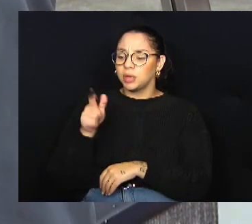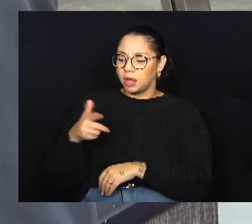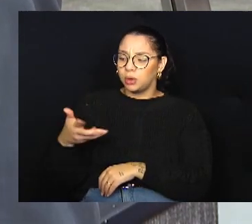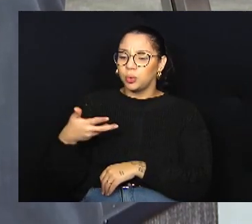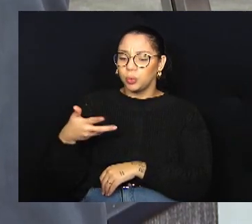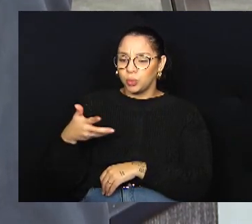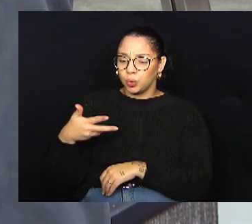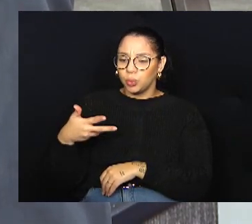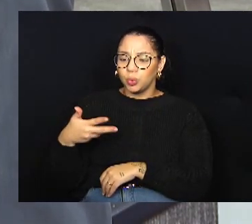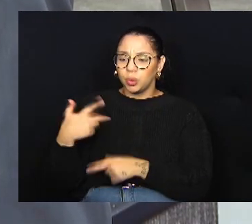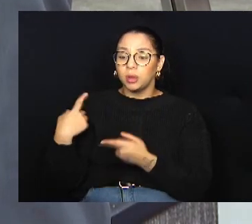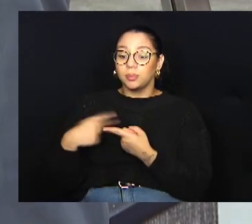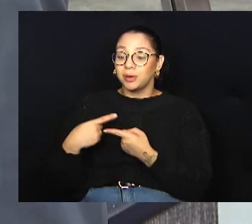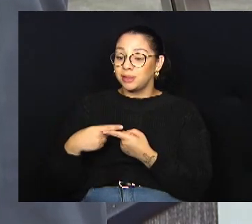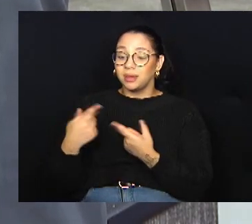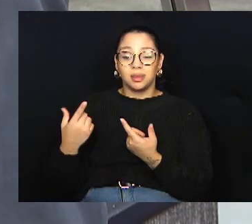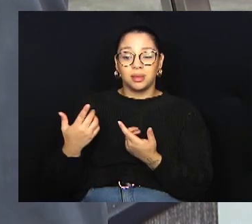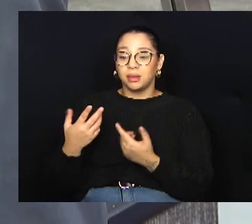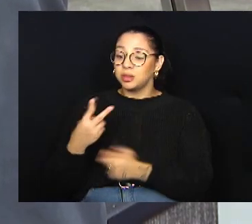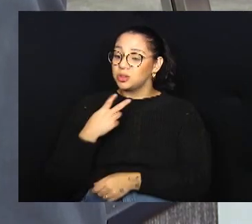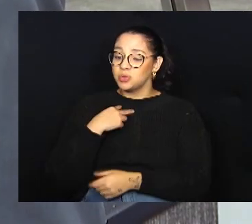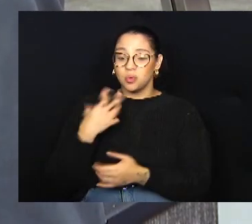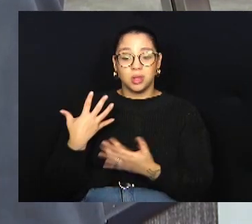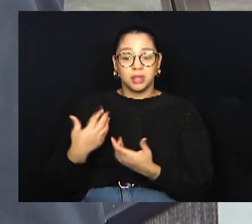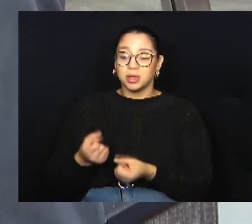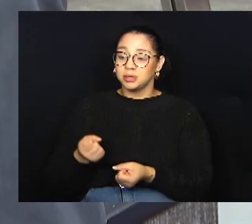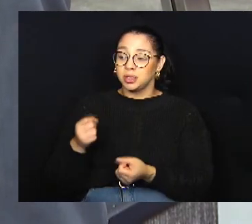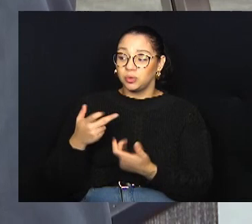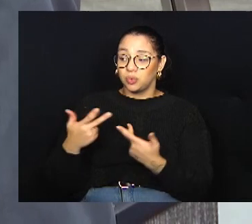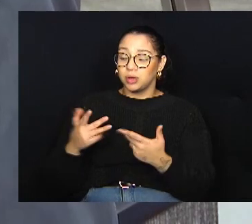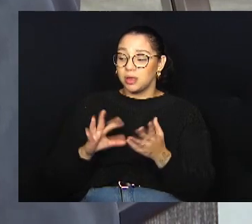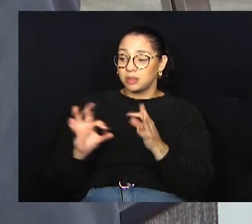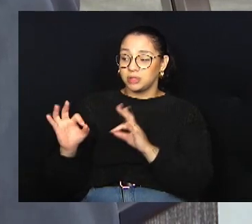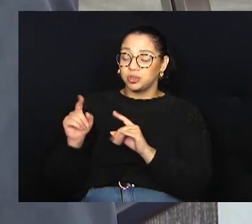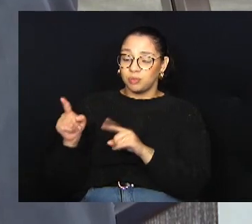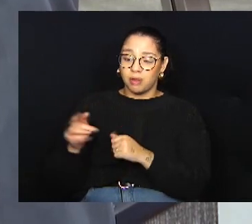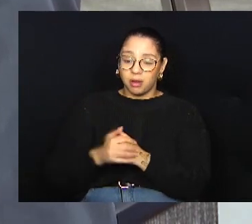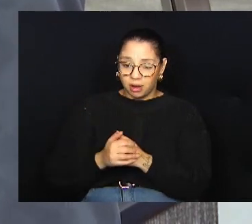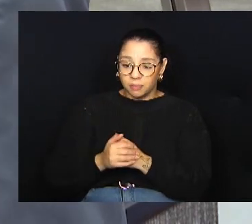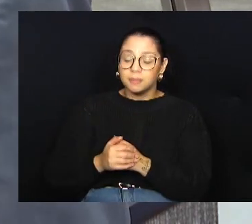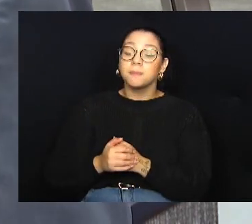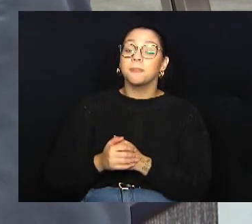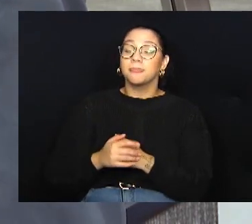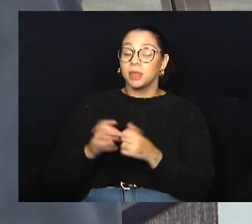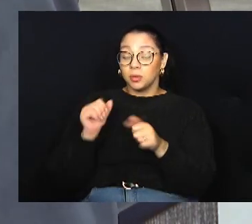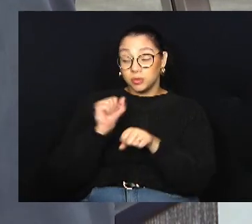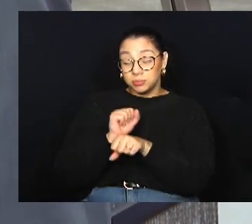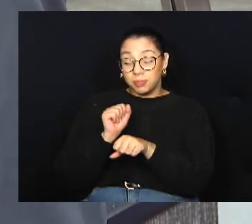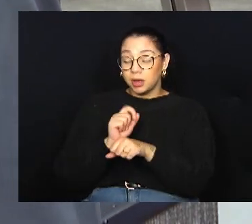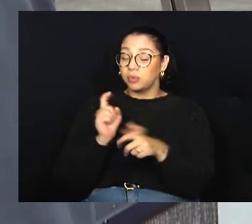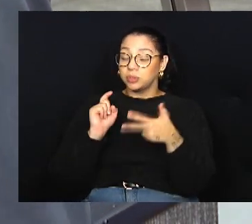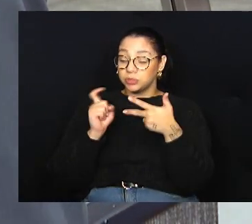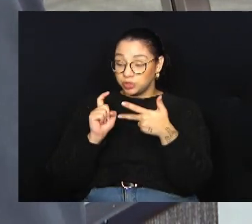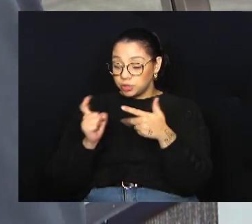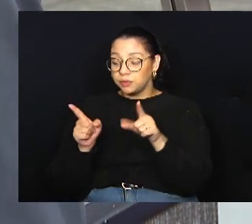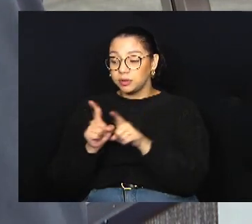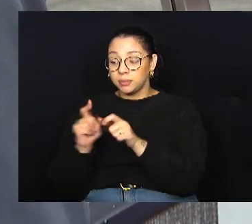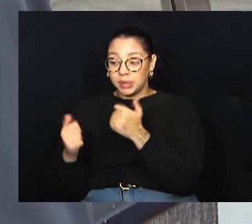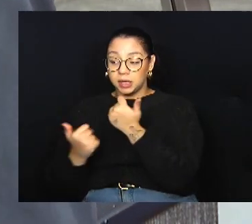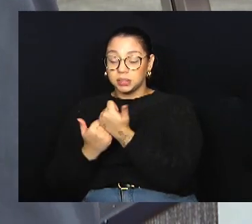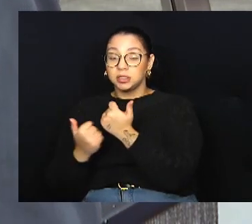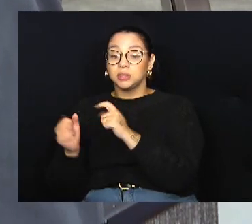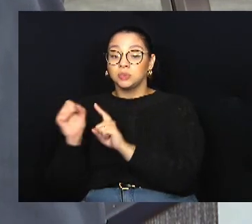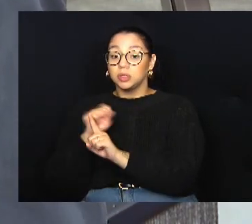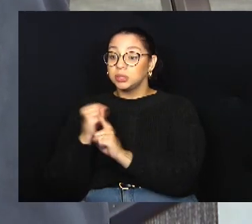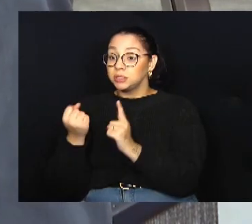uma celeridade, porque é inadmissível que a gente acompanhou lá. Esperamos que o Executivo, que a assistência